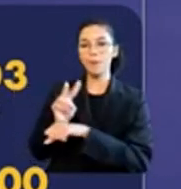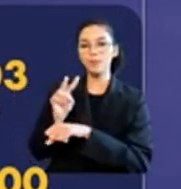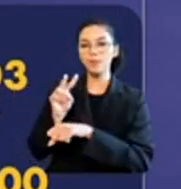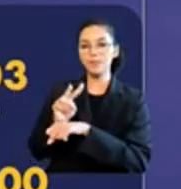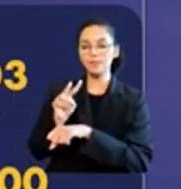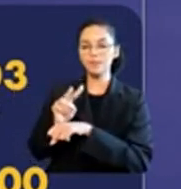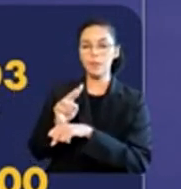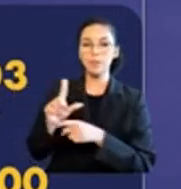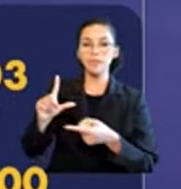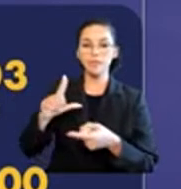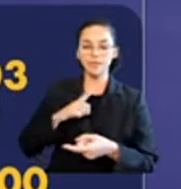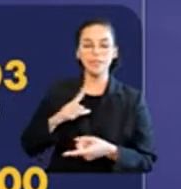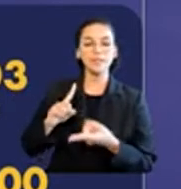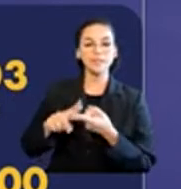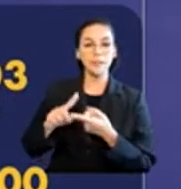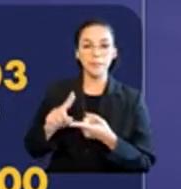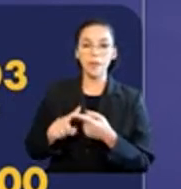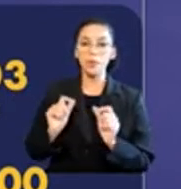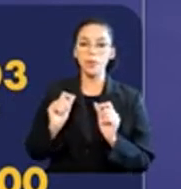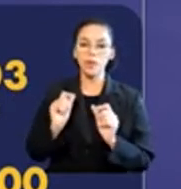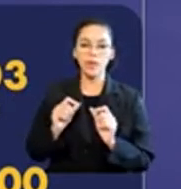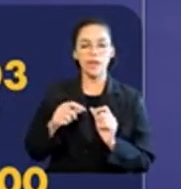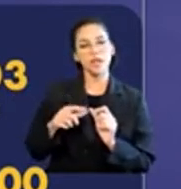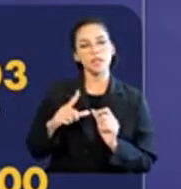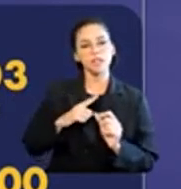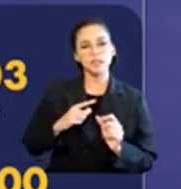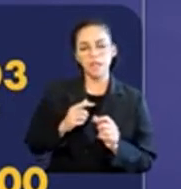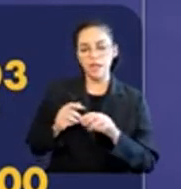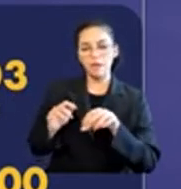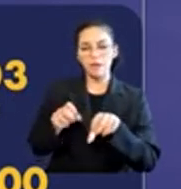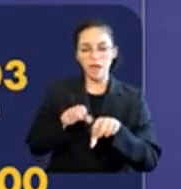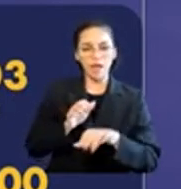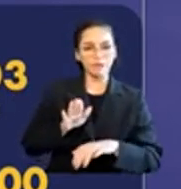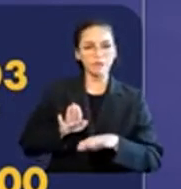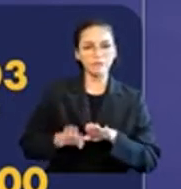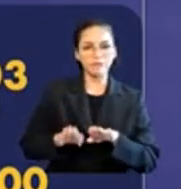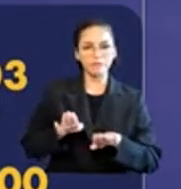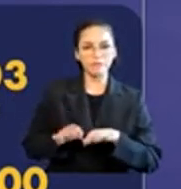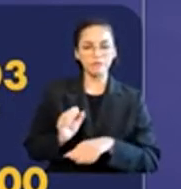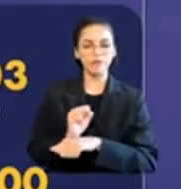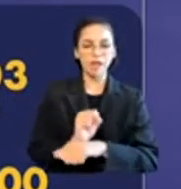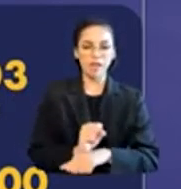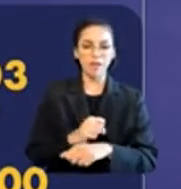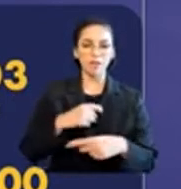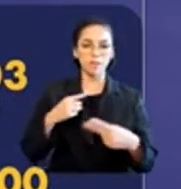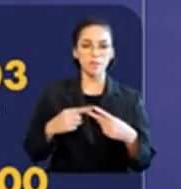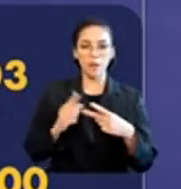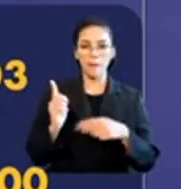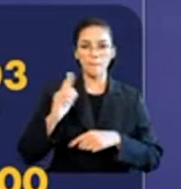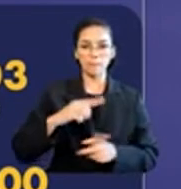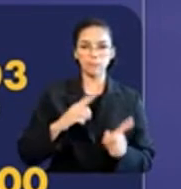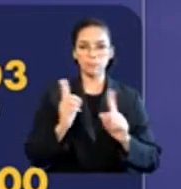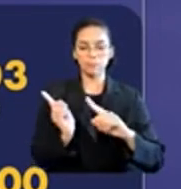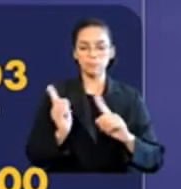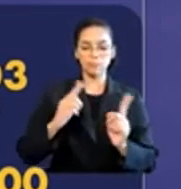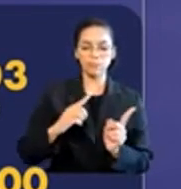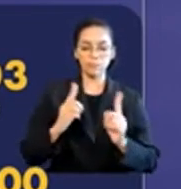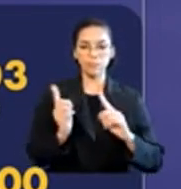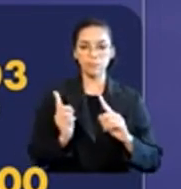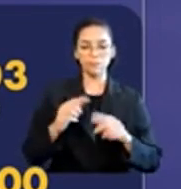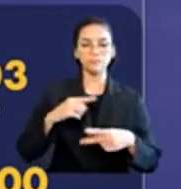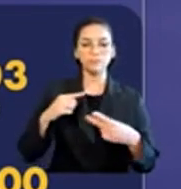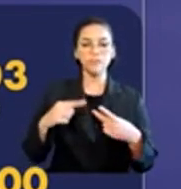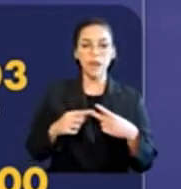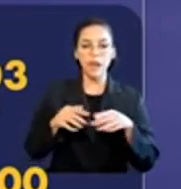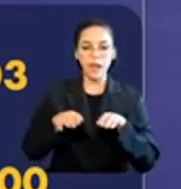de desgaste, como kits de pastilhas de freio dianteiras, paletas de para-brisa, alinhamento e balanceamento. Agora, se o nosso cliente quiser um